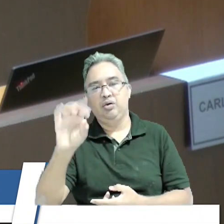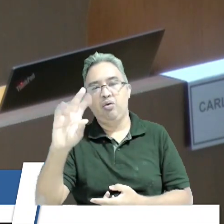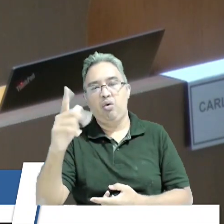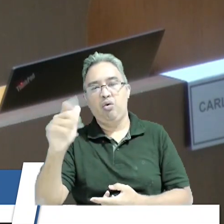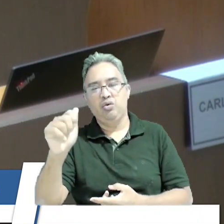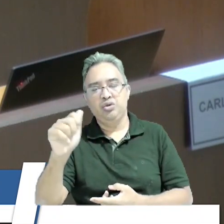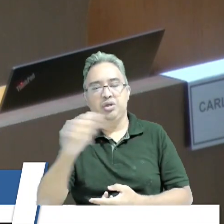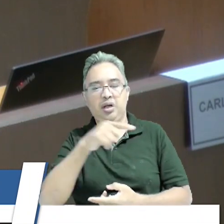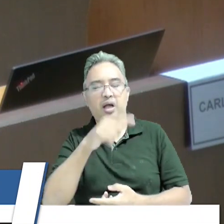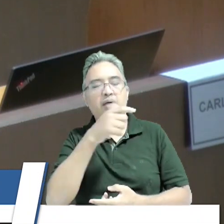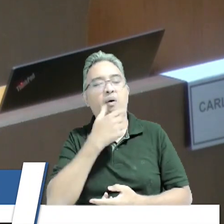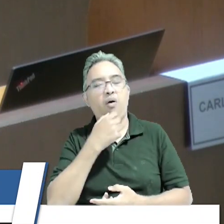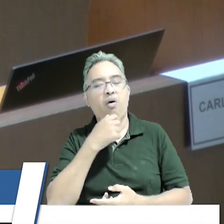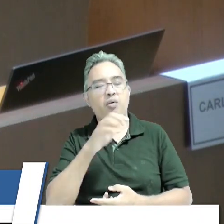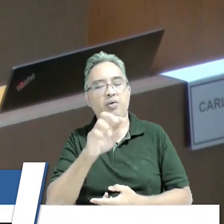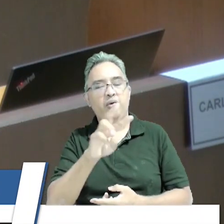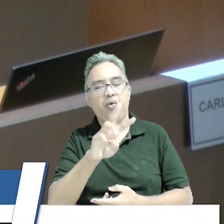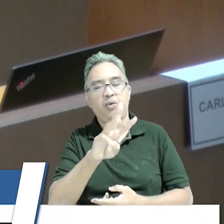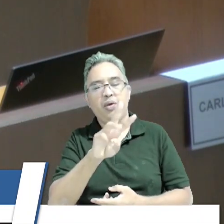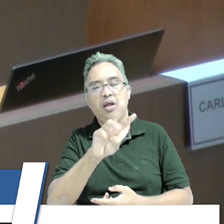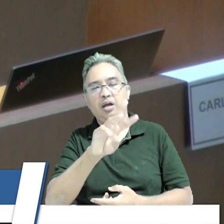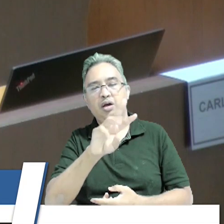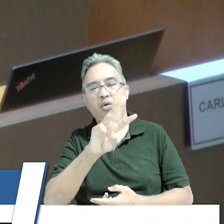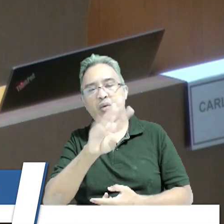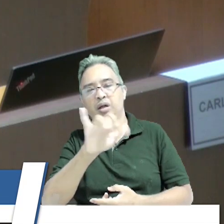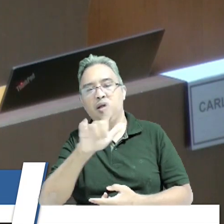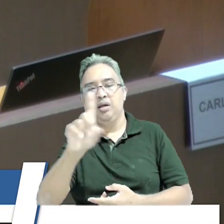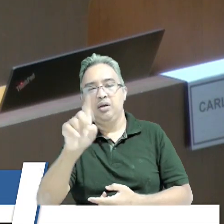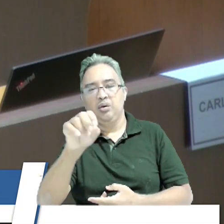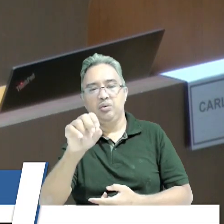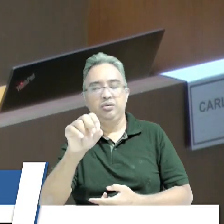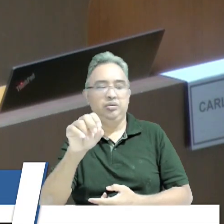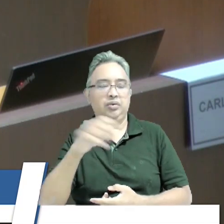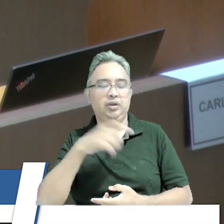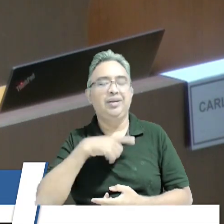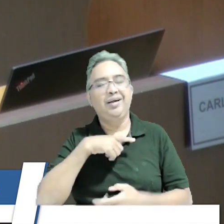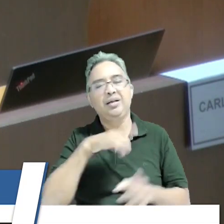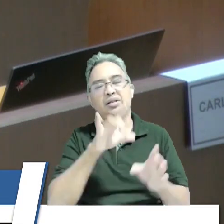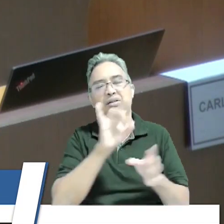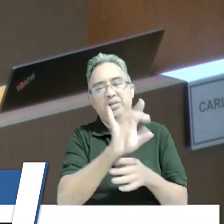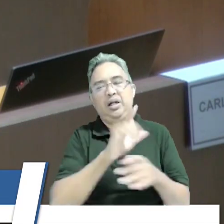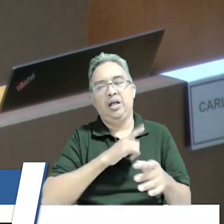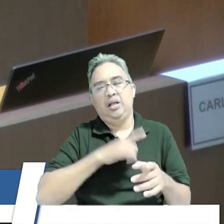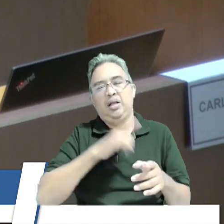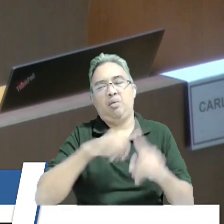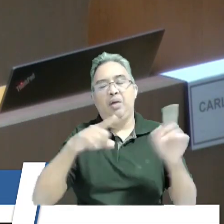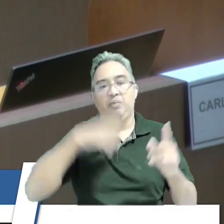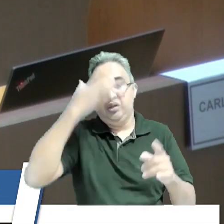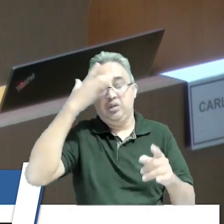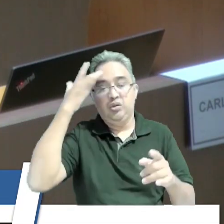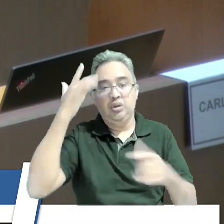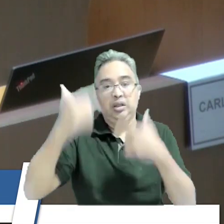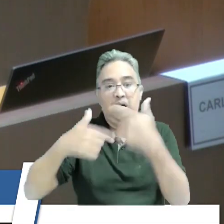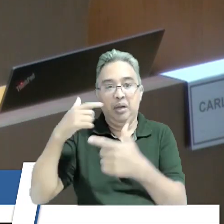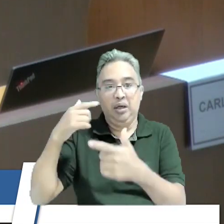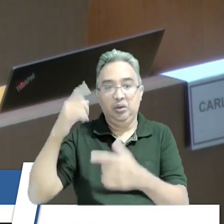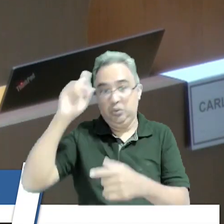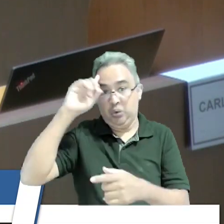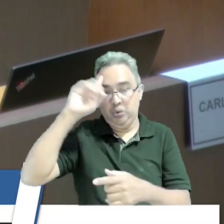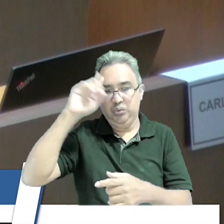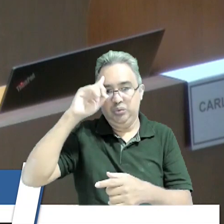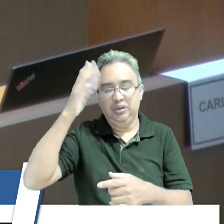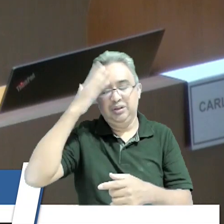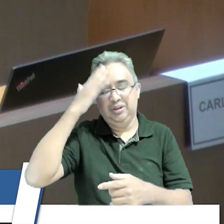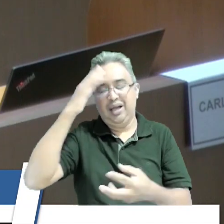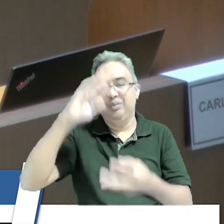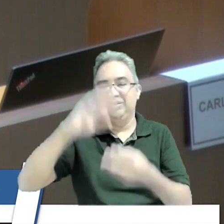A gente fala indicações, todo mundo faz, mas aquele que luta ali todo dia sabe quem é. Então, quero te parabenizar por essa luta e essa conquista